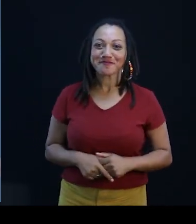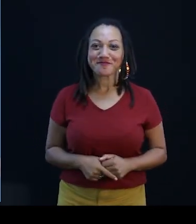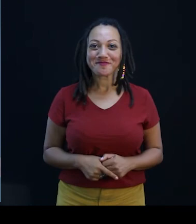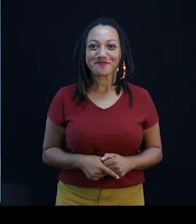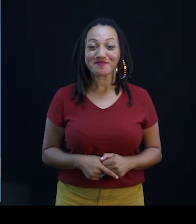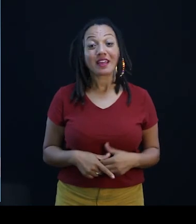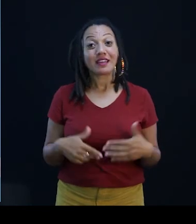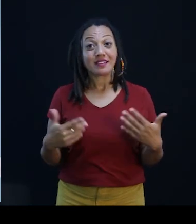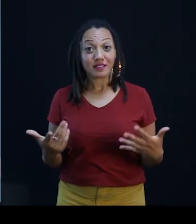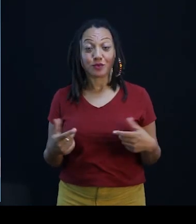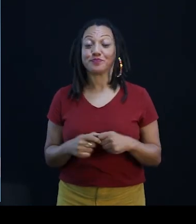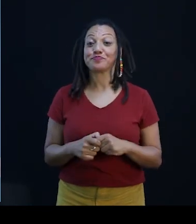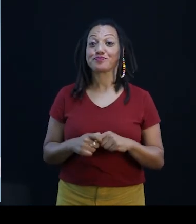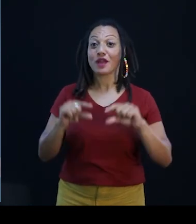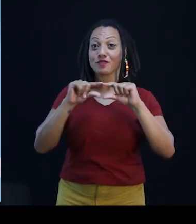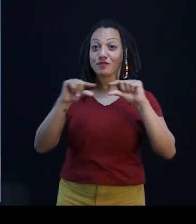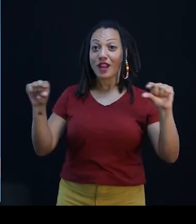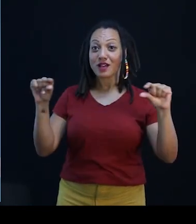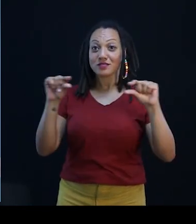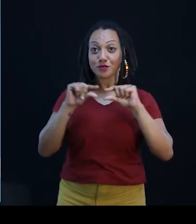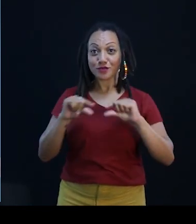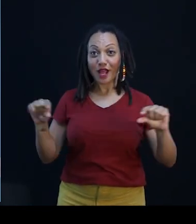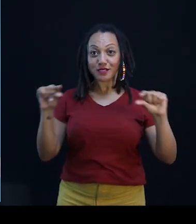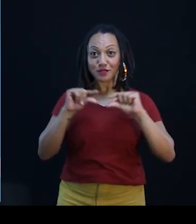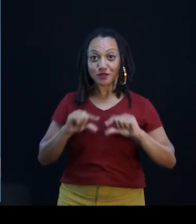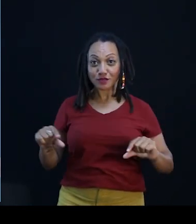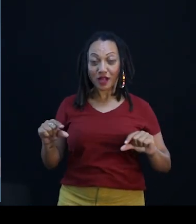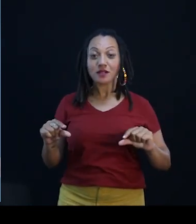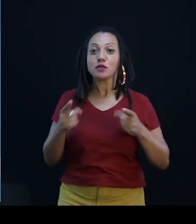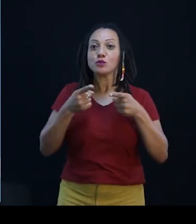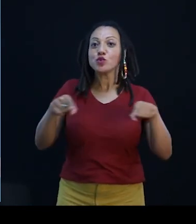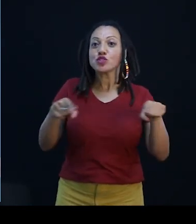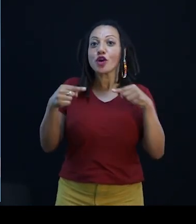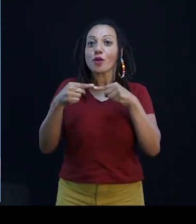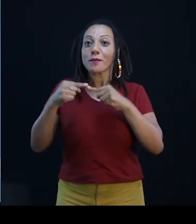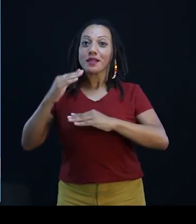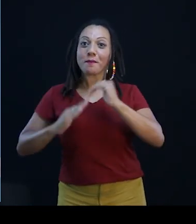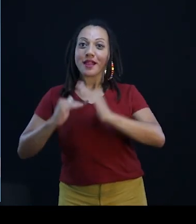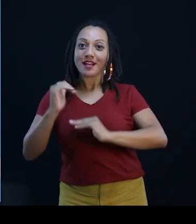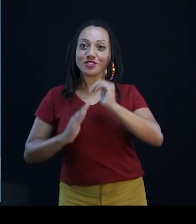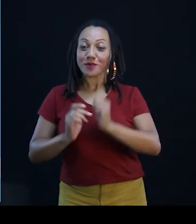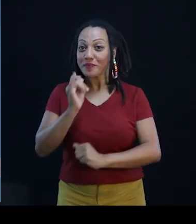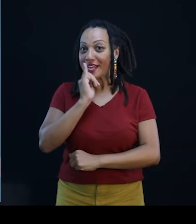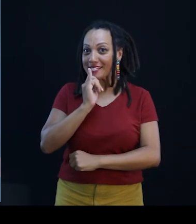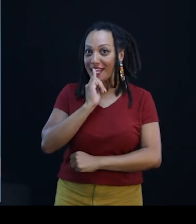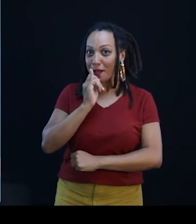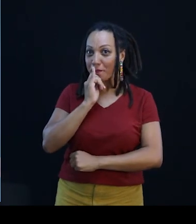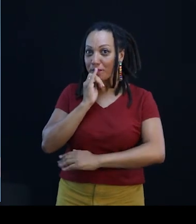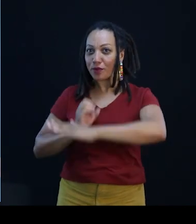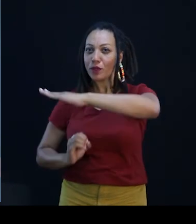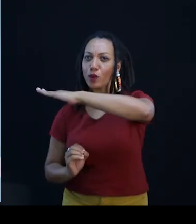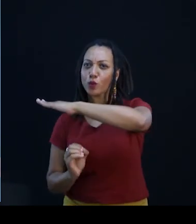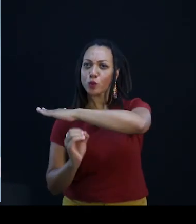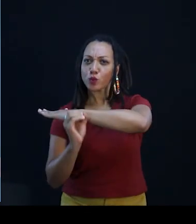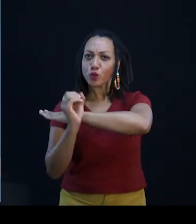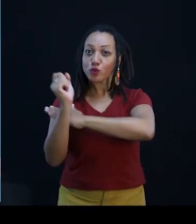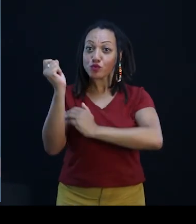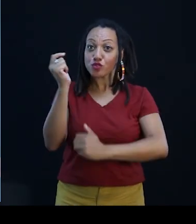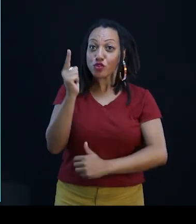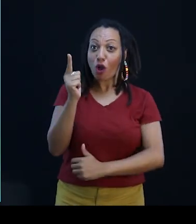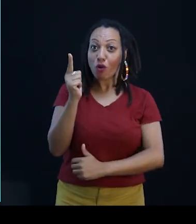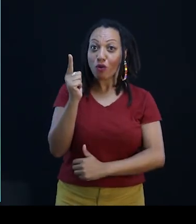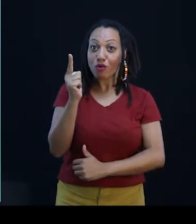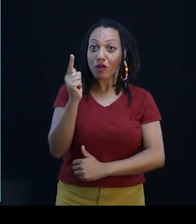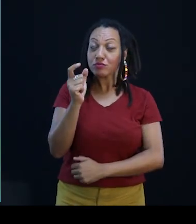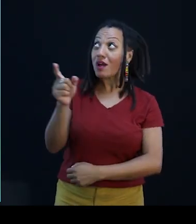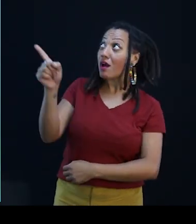Então é assim, ó. Pra cada frase da música vai ter uma ação, né? Então a primeira, a Madá vai falar: o sol vem nascendo ali.